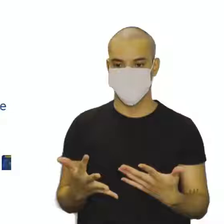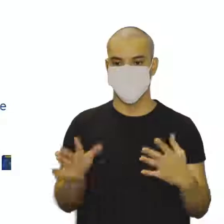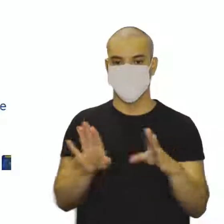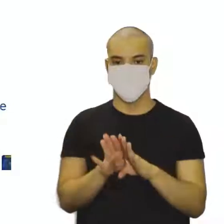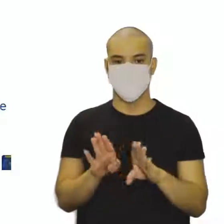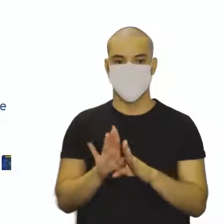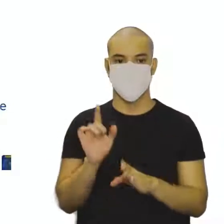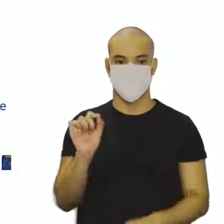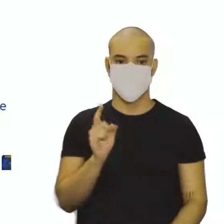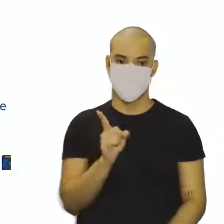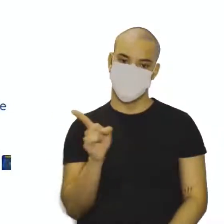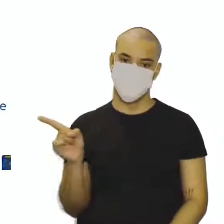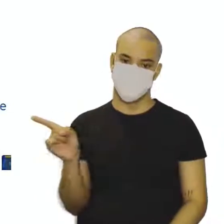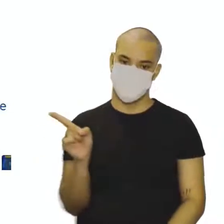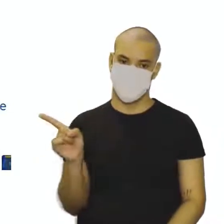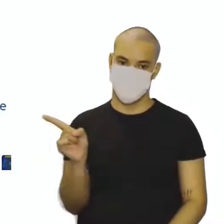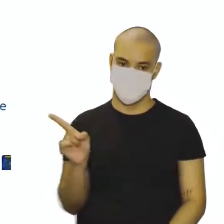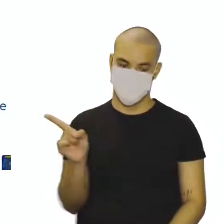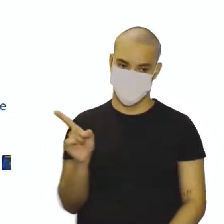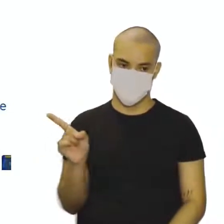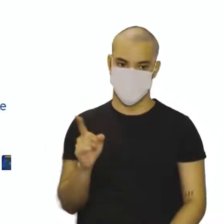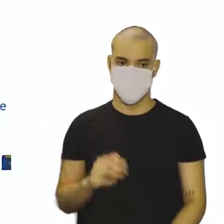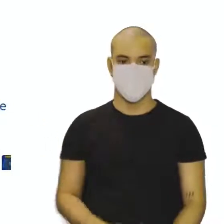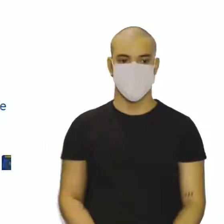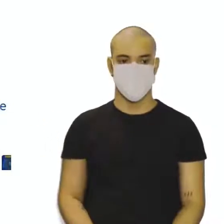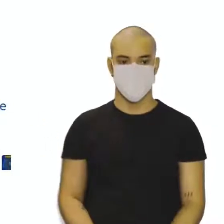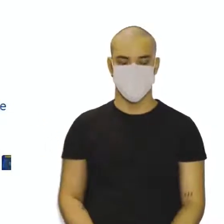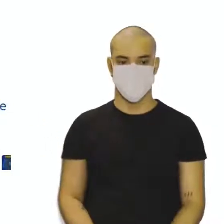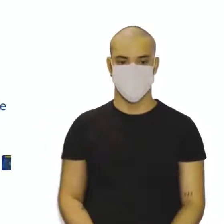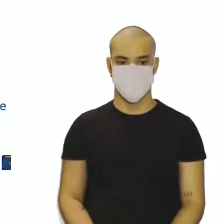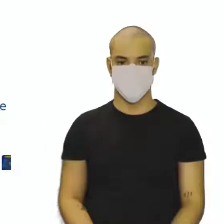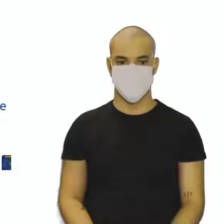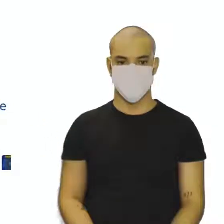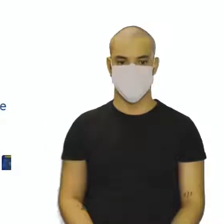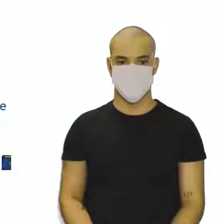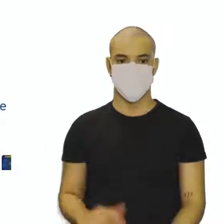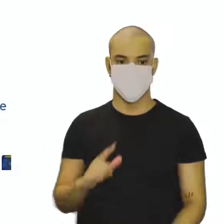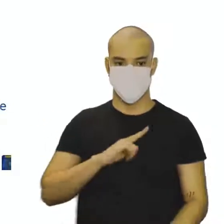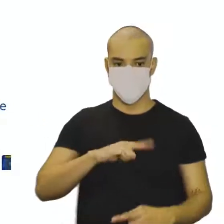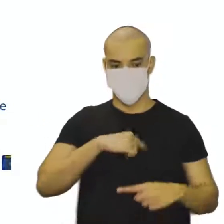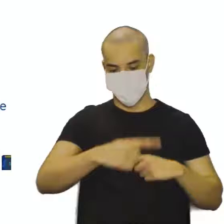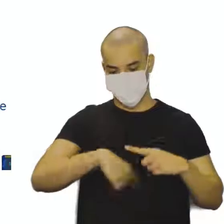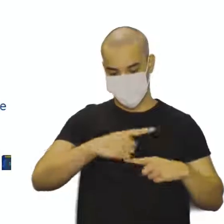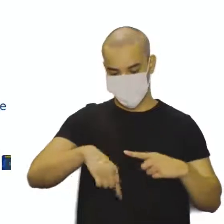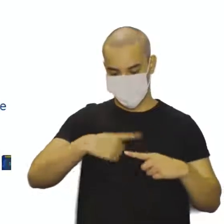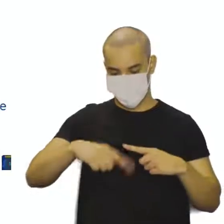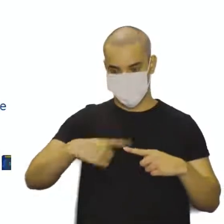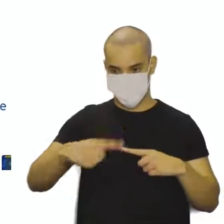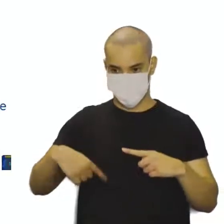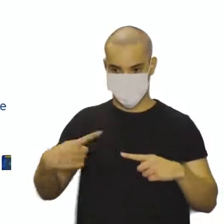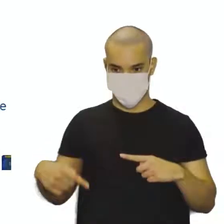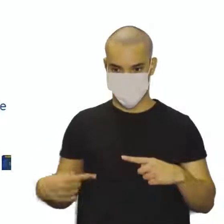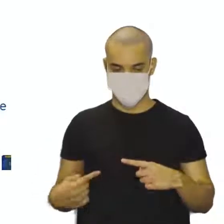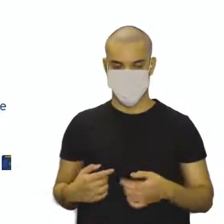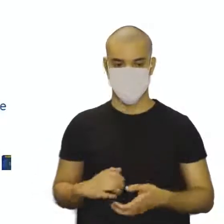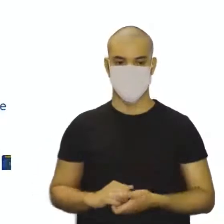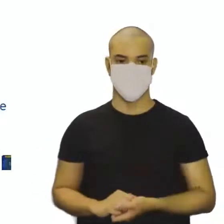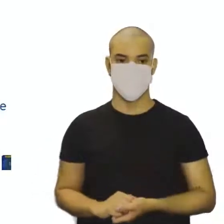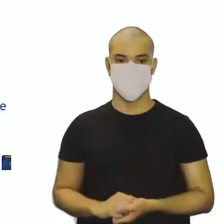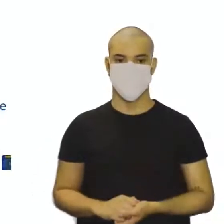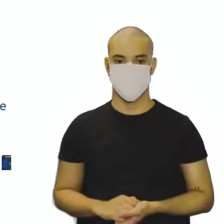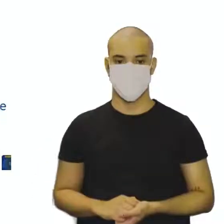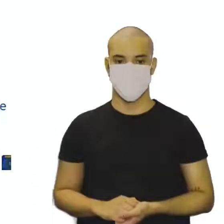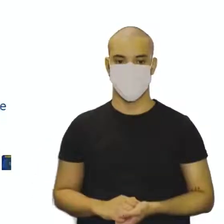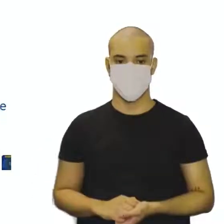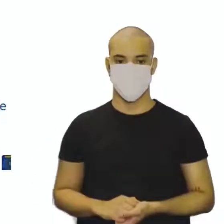temos um núcleo de ferrite, como vocês podem observar. Aqui nós temos um número de voltas, olha só. Tá